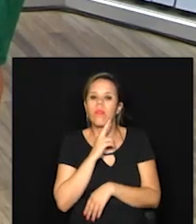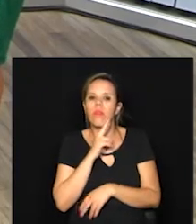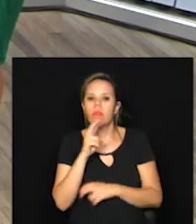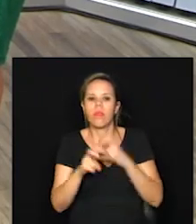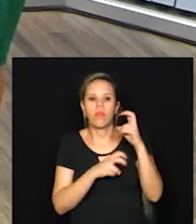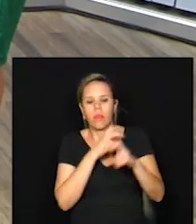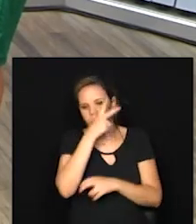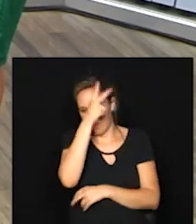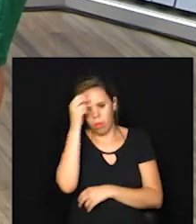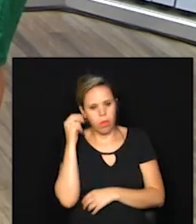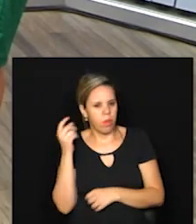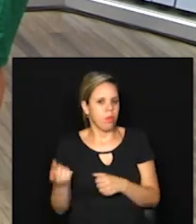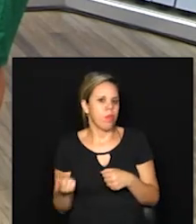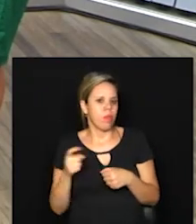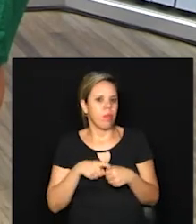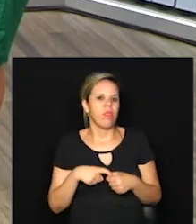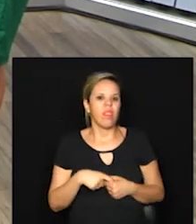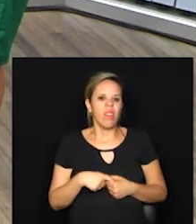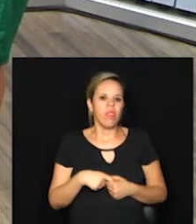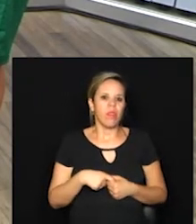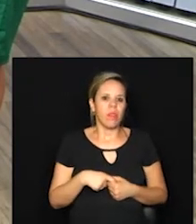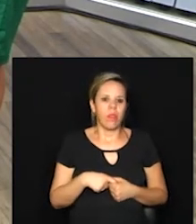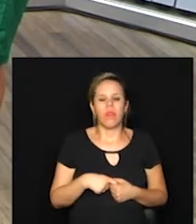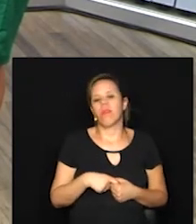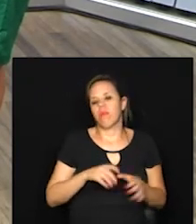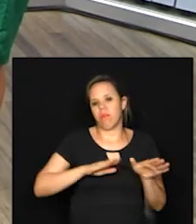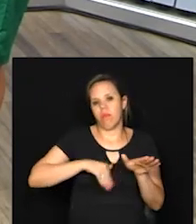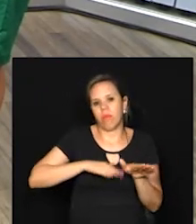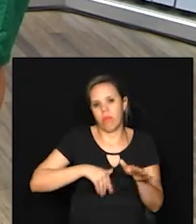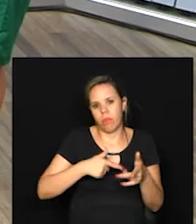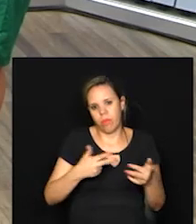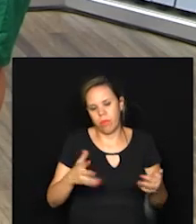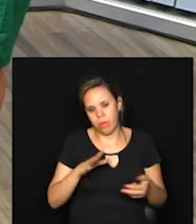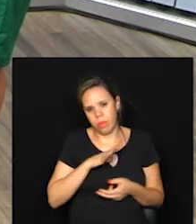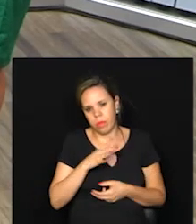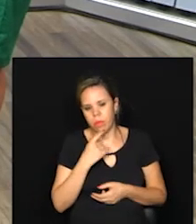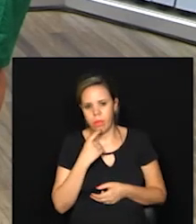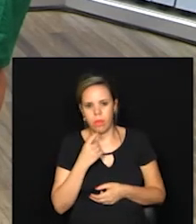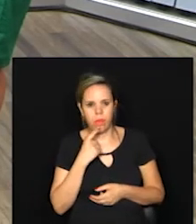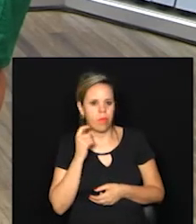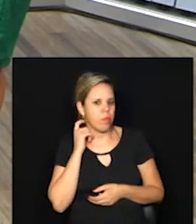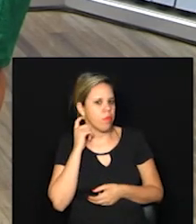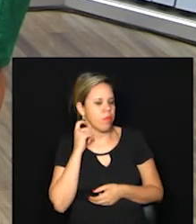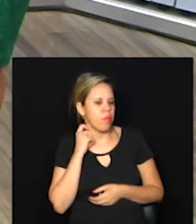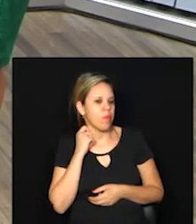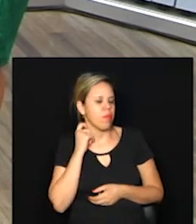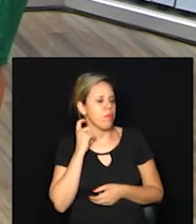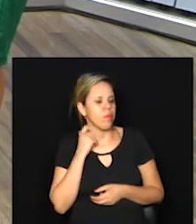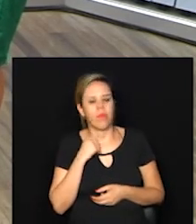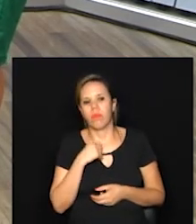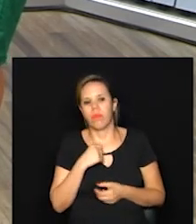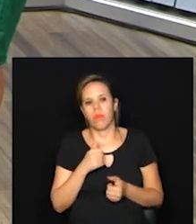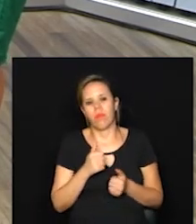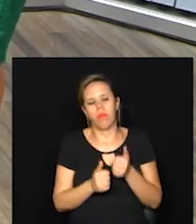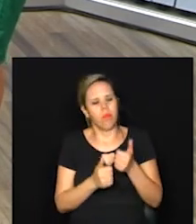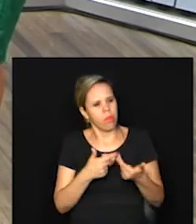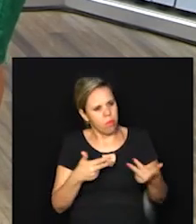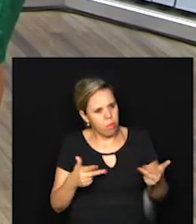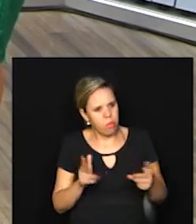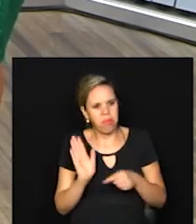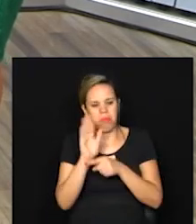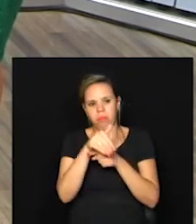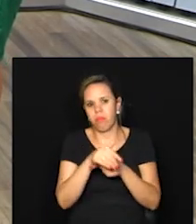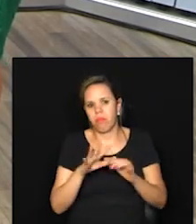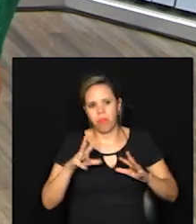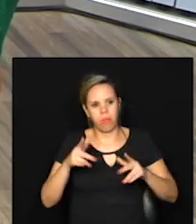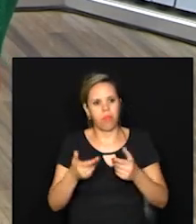parques públicos, a volta dos clubes amadores da cidade de Campinas, então atividades do futsal, de todas